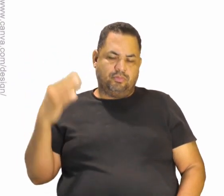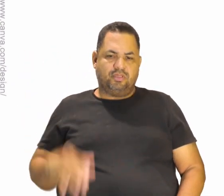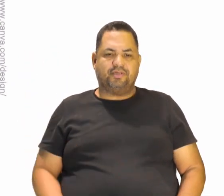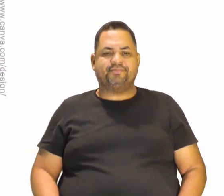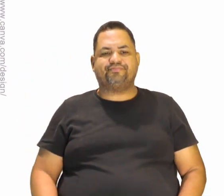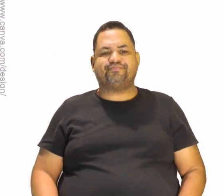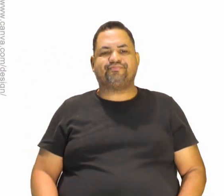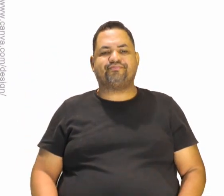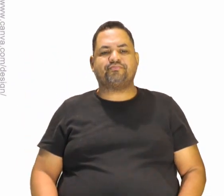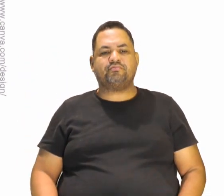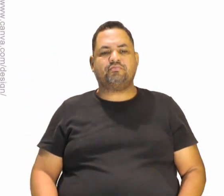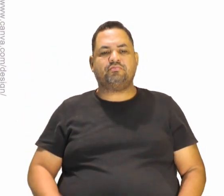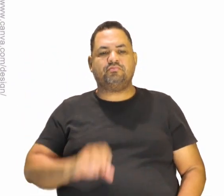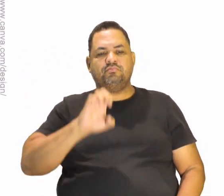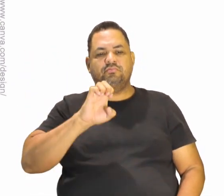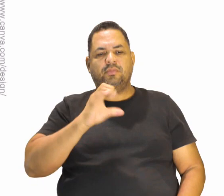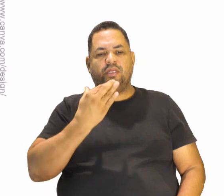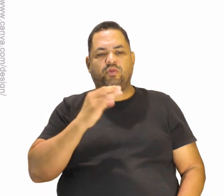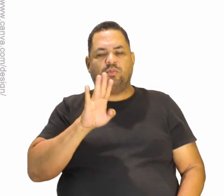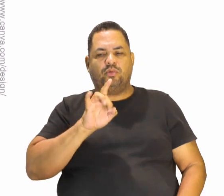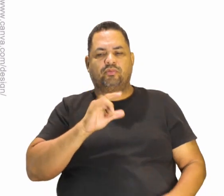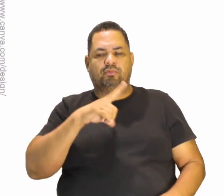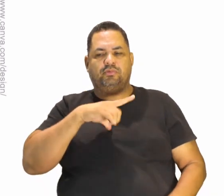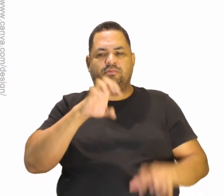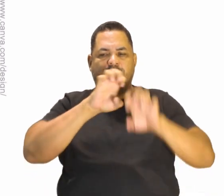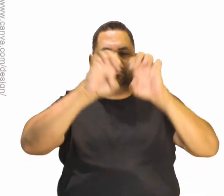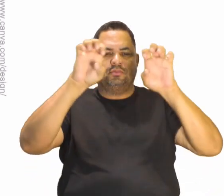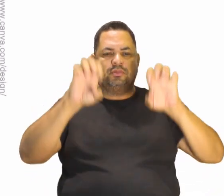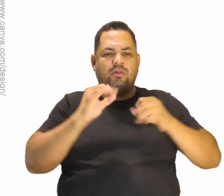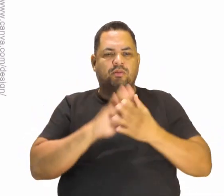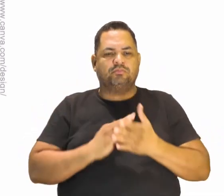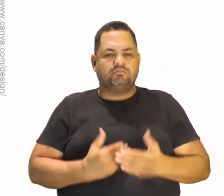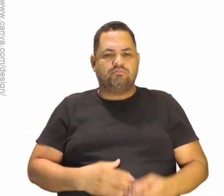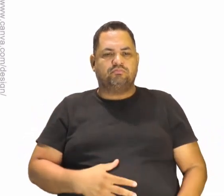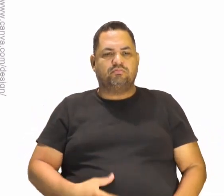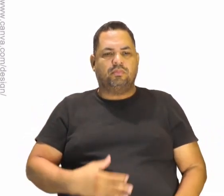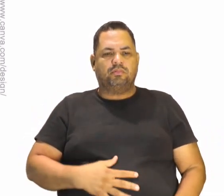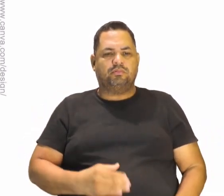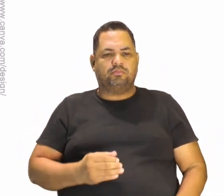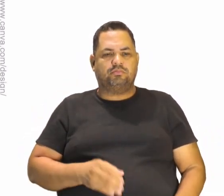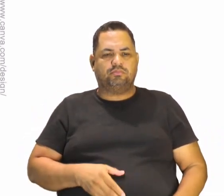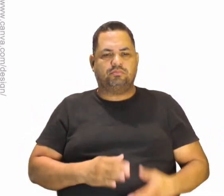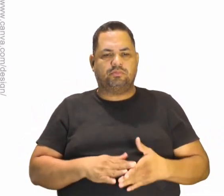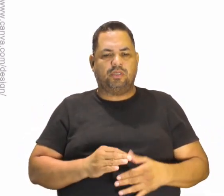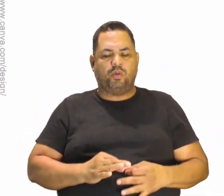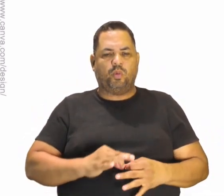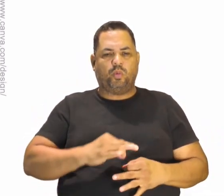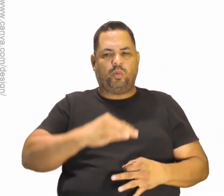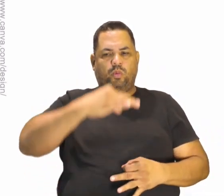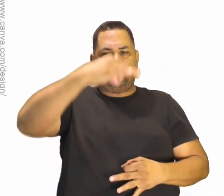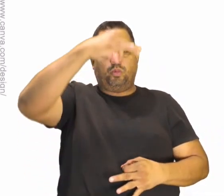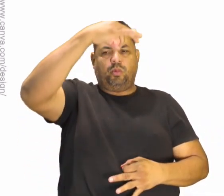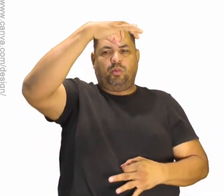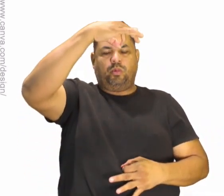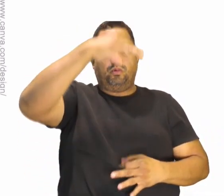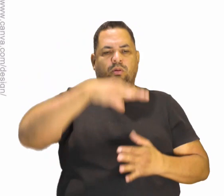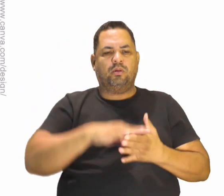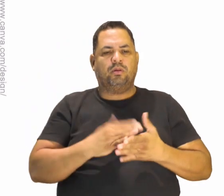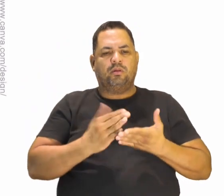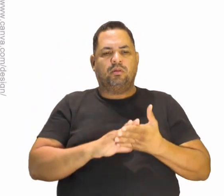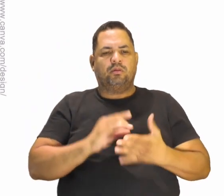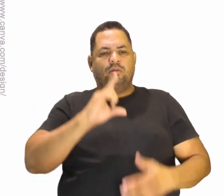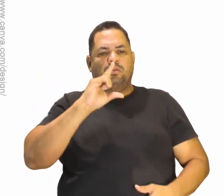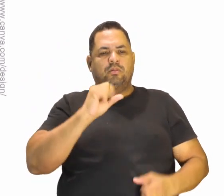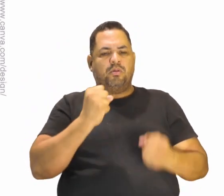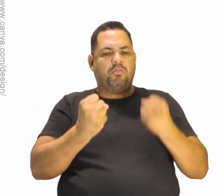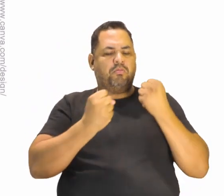ectomorfo, tem uma estrutura corporal aí mais alongada, né? Pouca massa muscular,